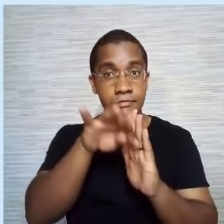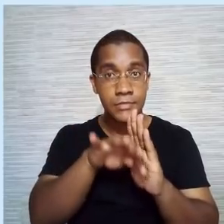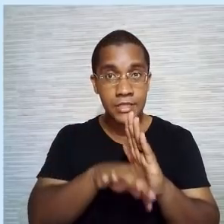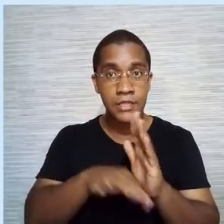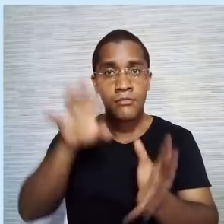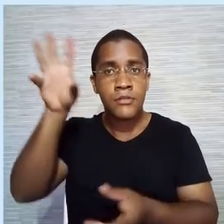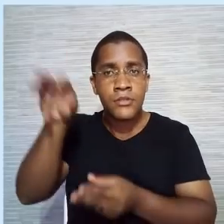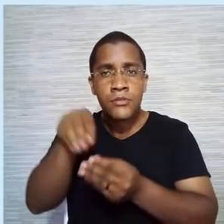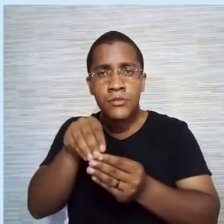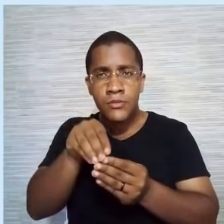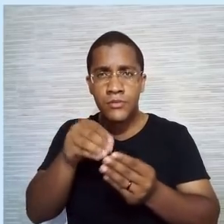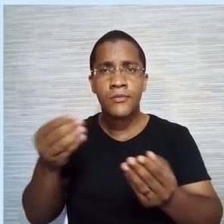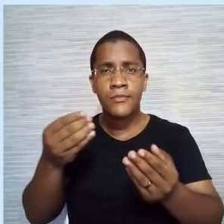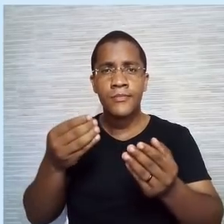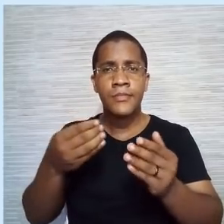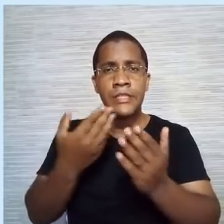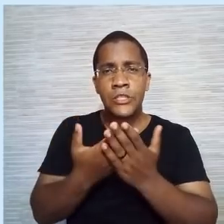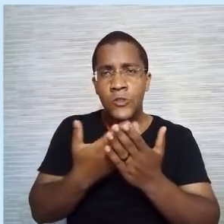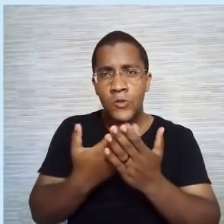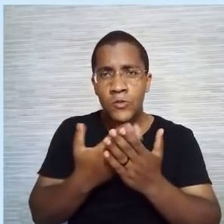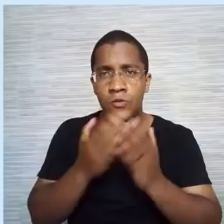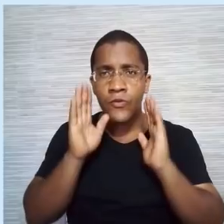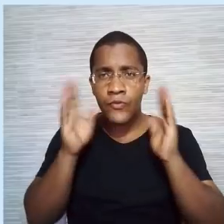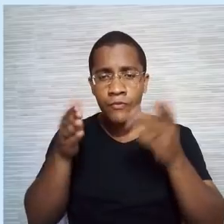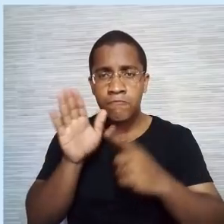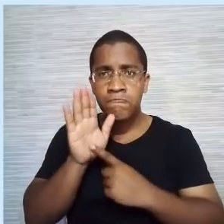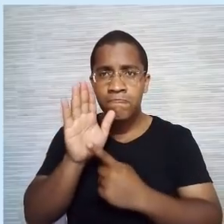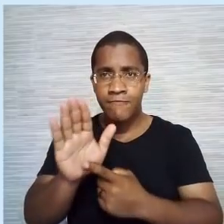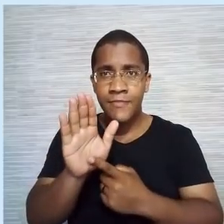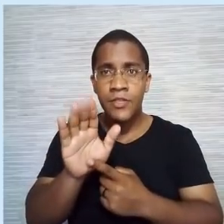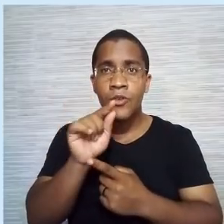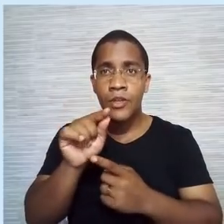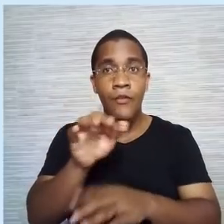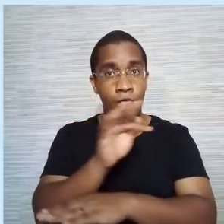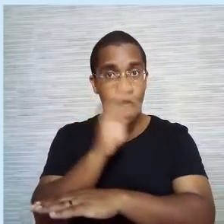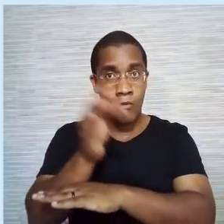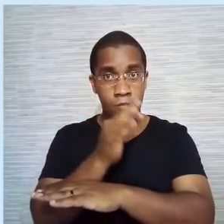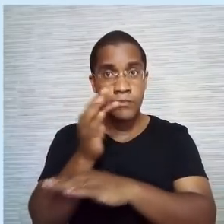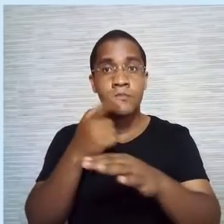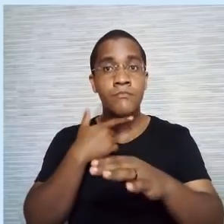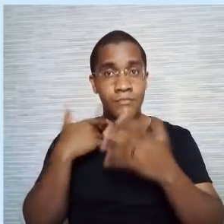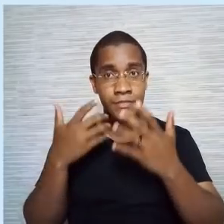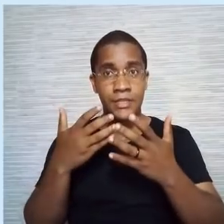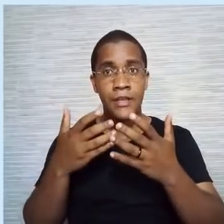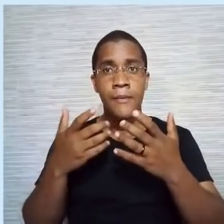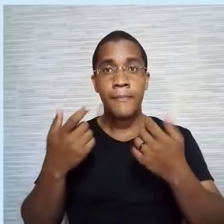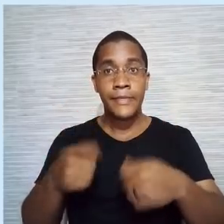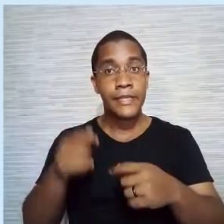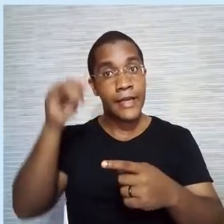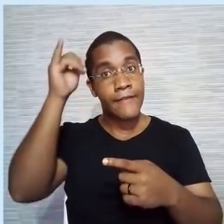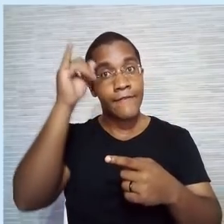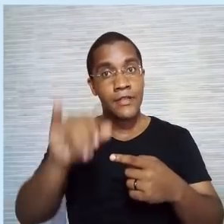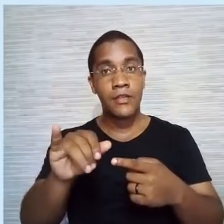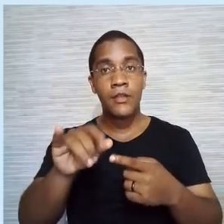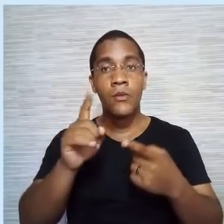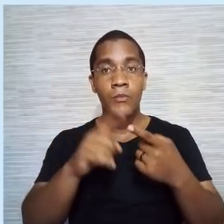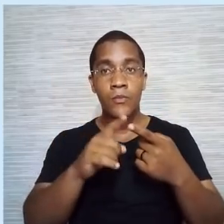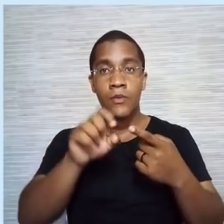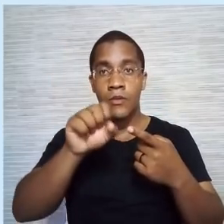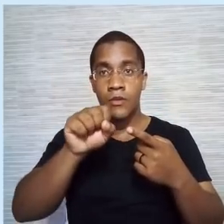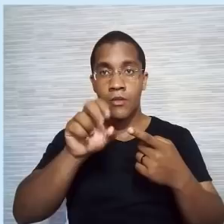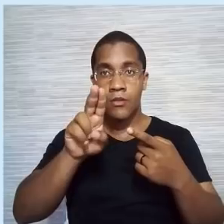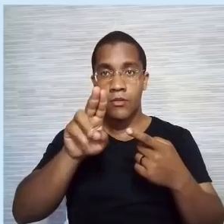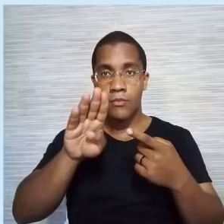seu relatório, o seu estudo, apresentar ao docente um gênero mais formal, que ele evite a